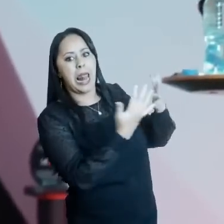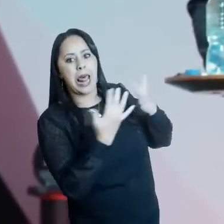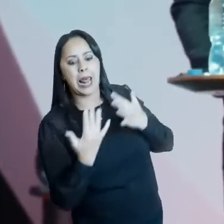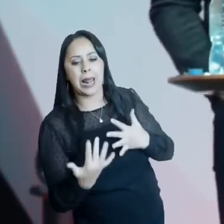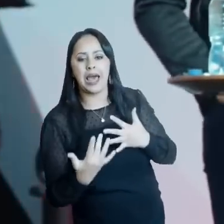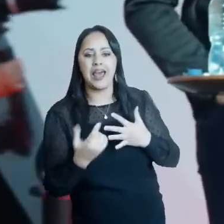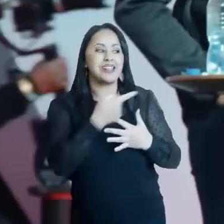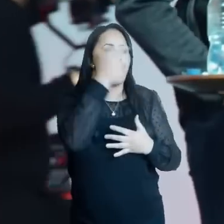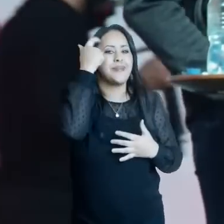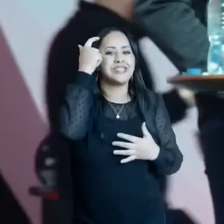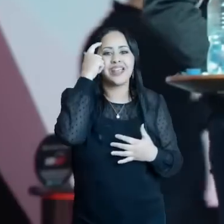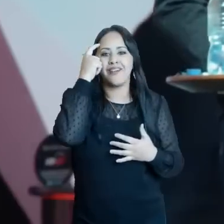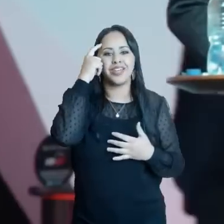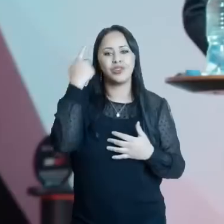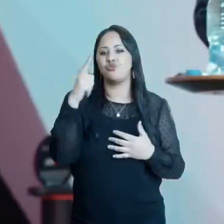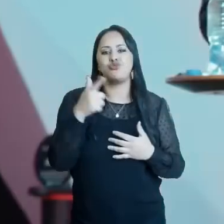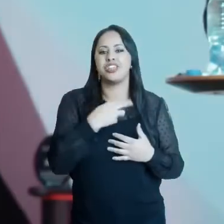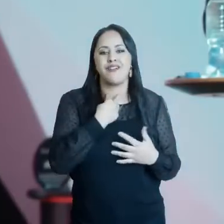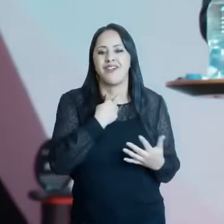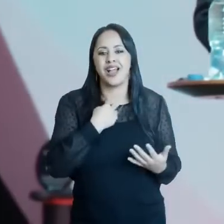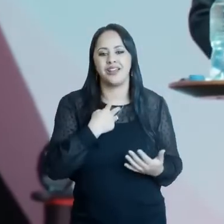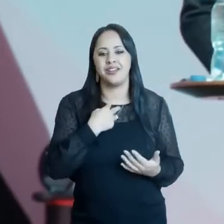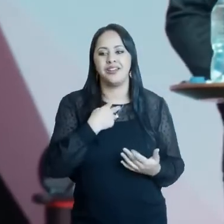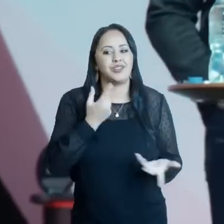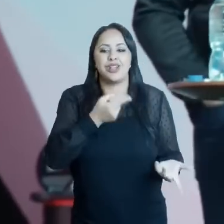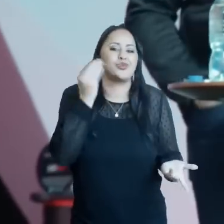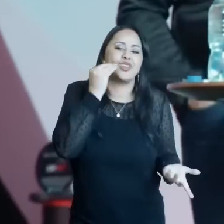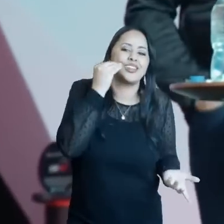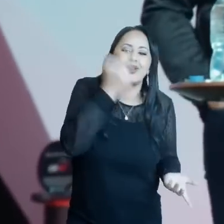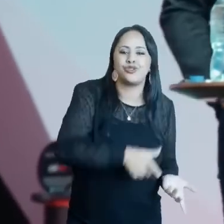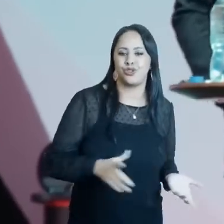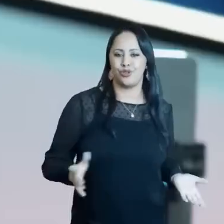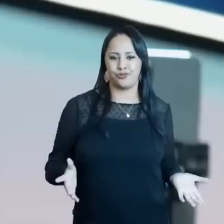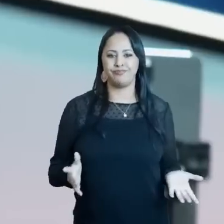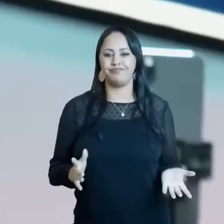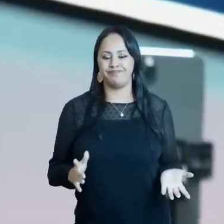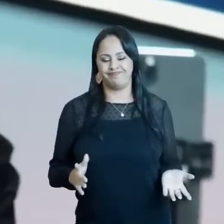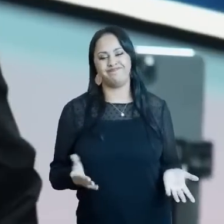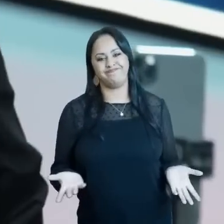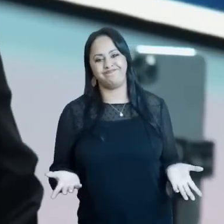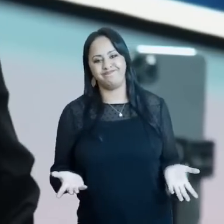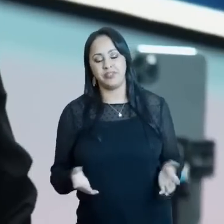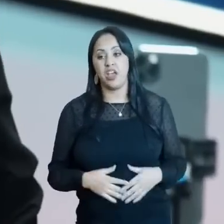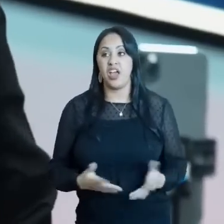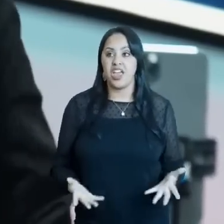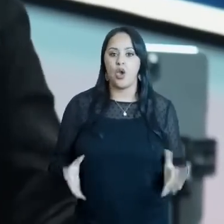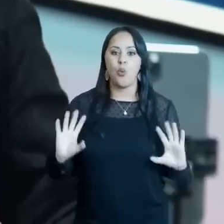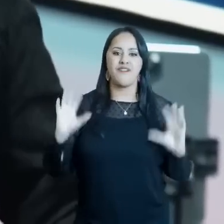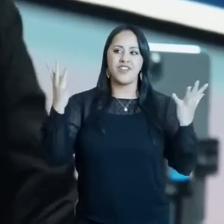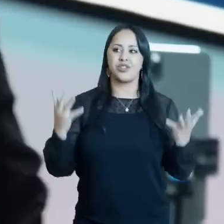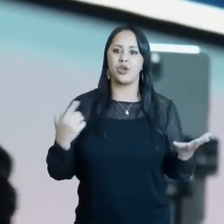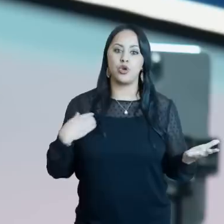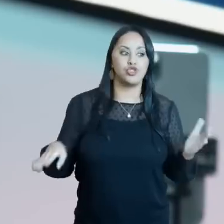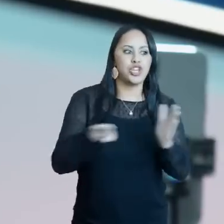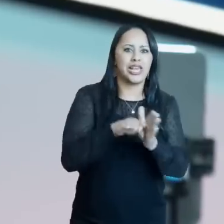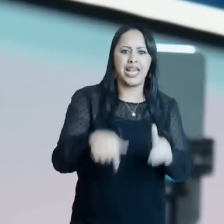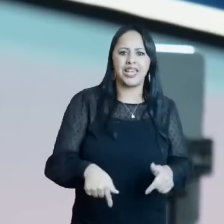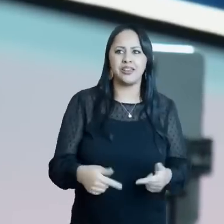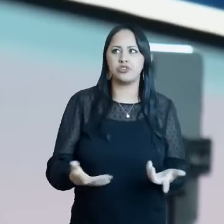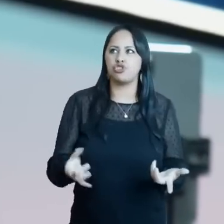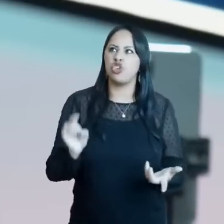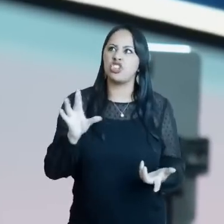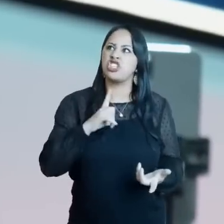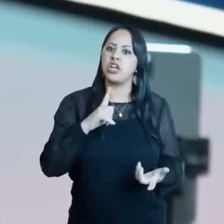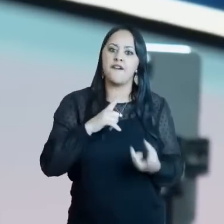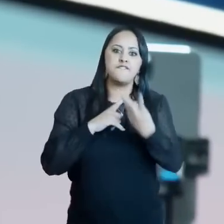que não tinha mais vaga para estar aqui. E aí as pessoas não tentaram de novo. E aí o evento ficou. Eu cheguei aqui, o evento só